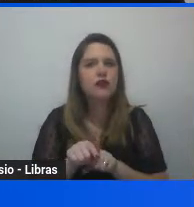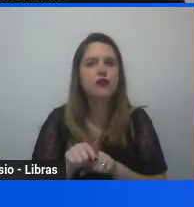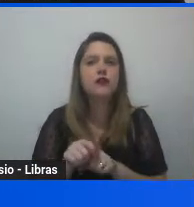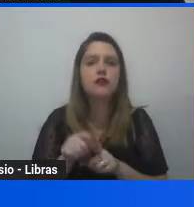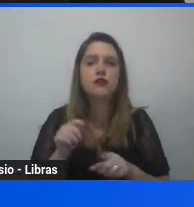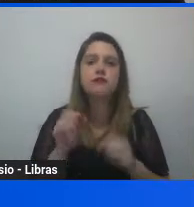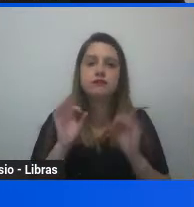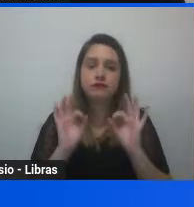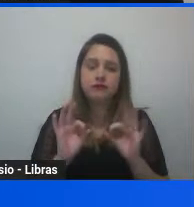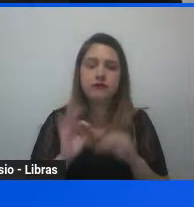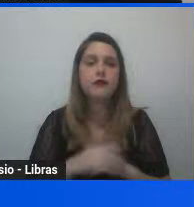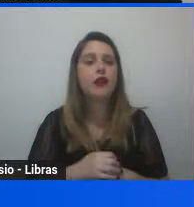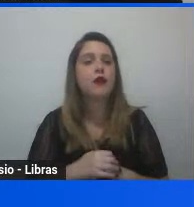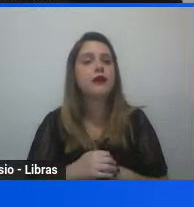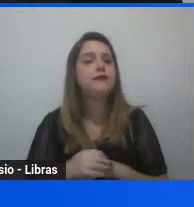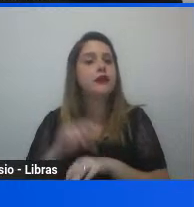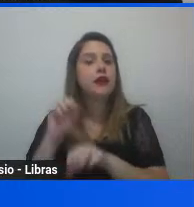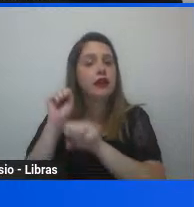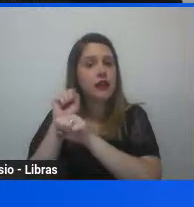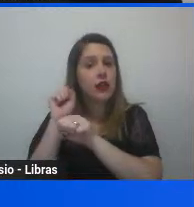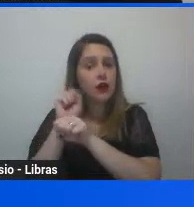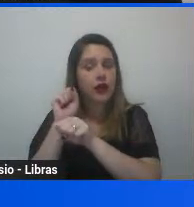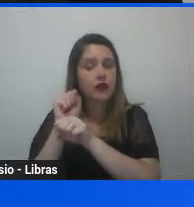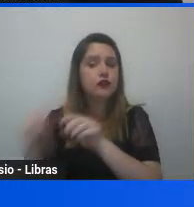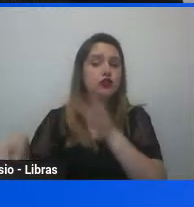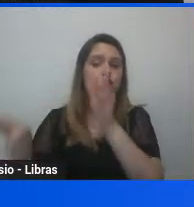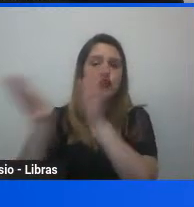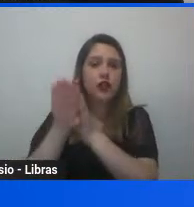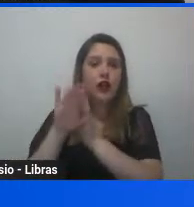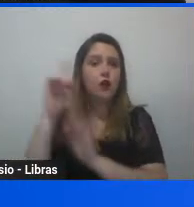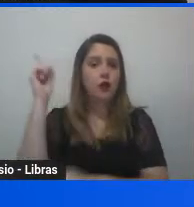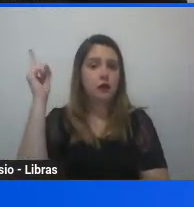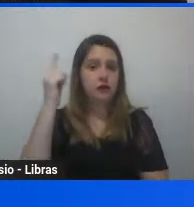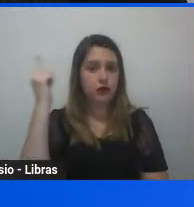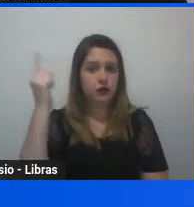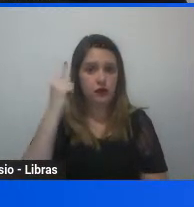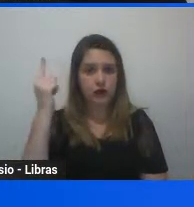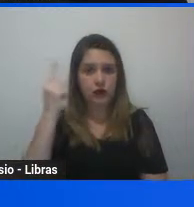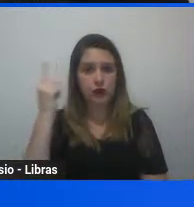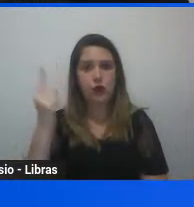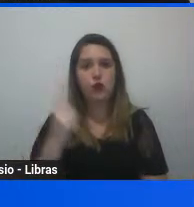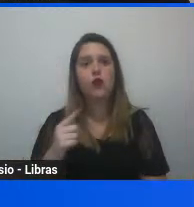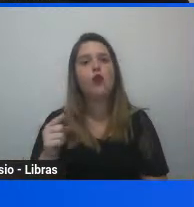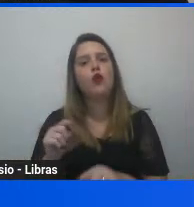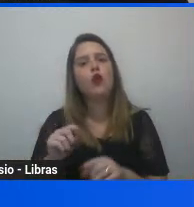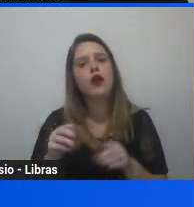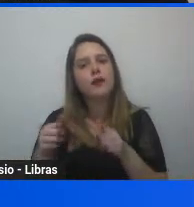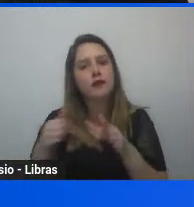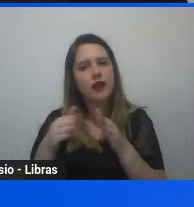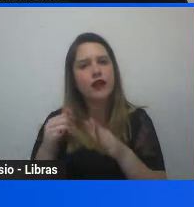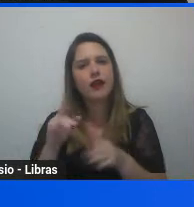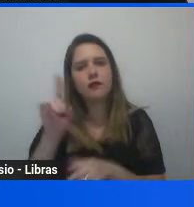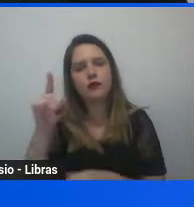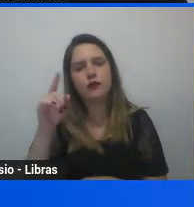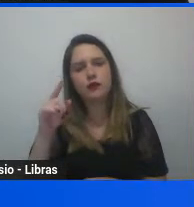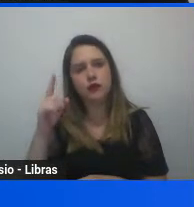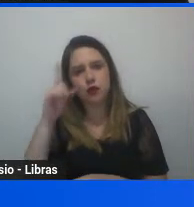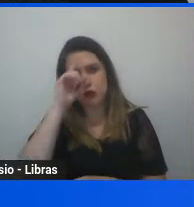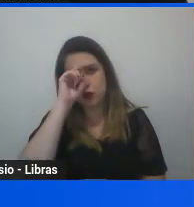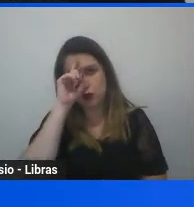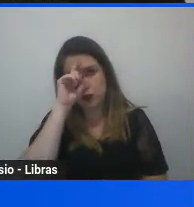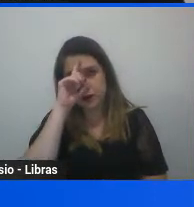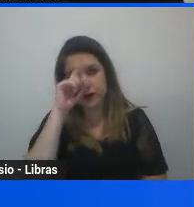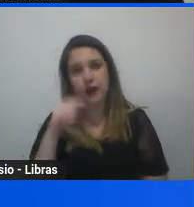demais. Aguarde então o SAMU chegar ou, já que mobilizou, vamos tentar levá-lo o quanto antes